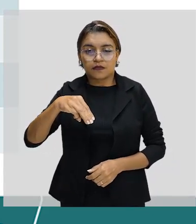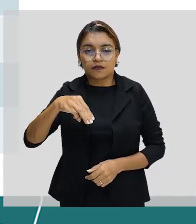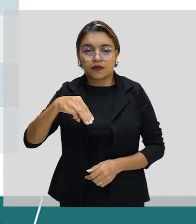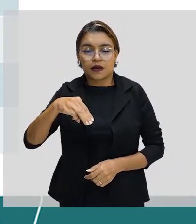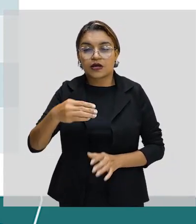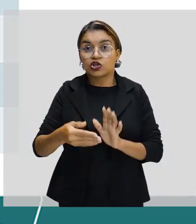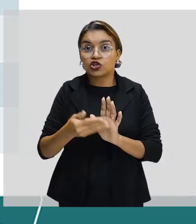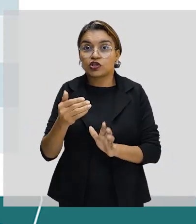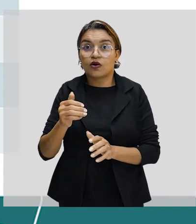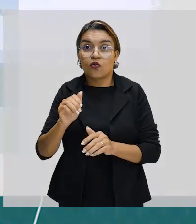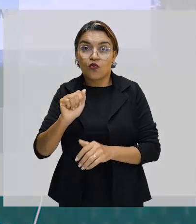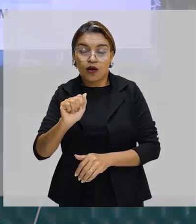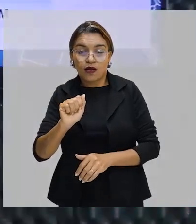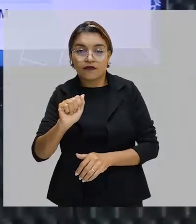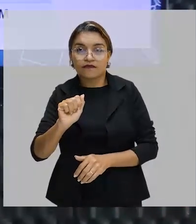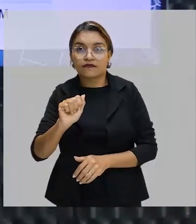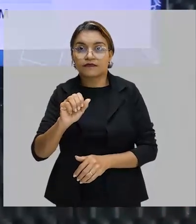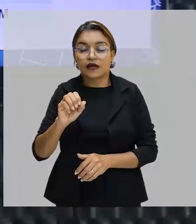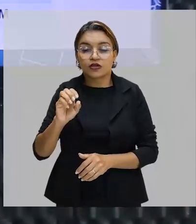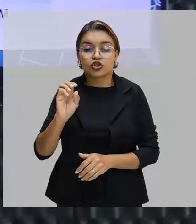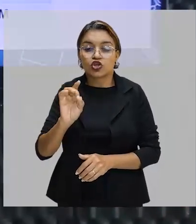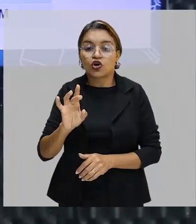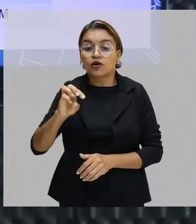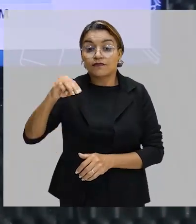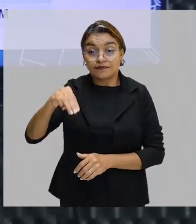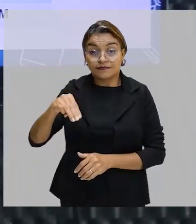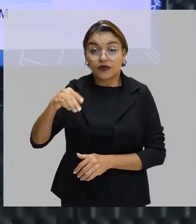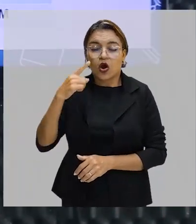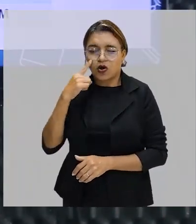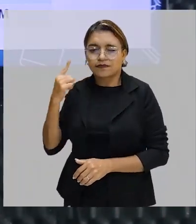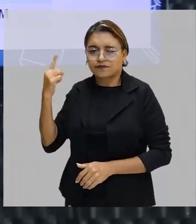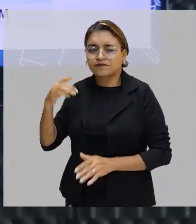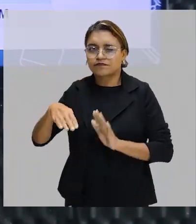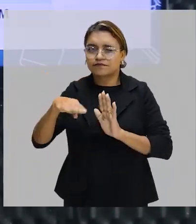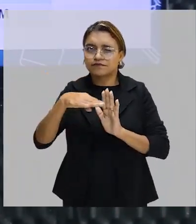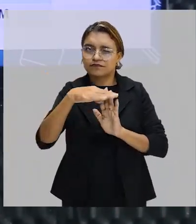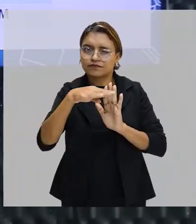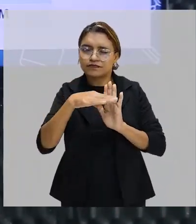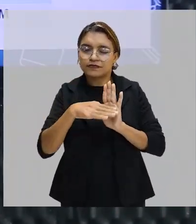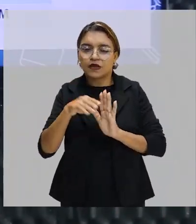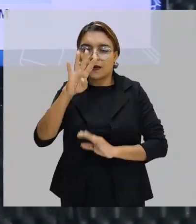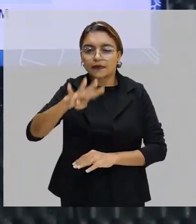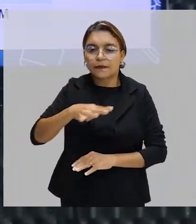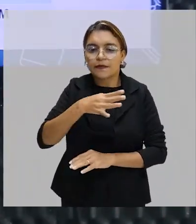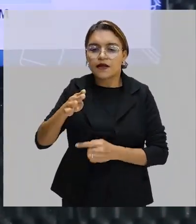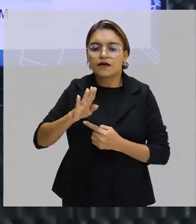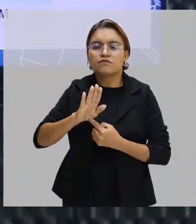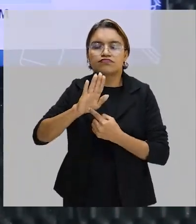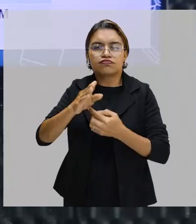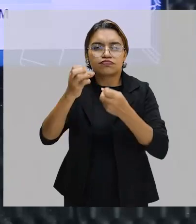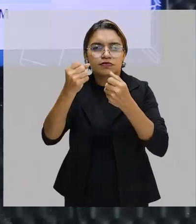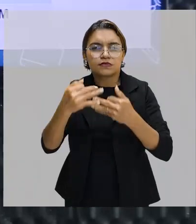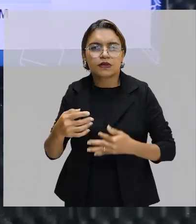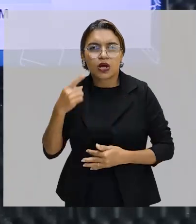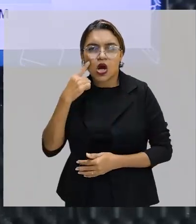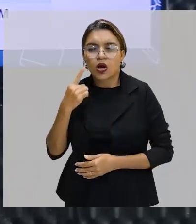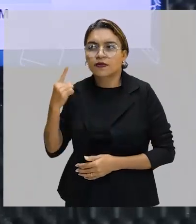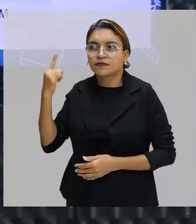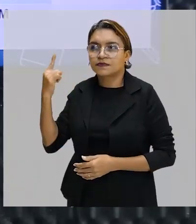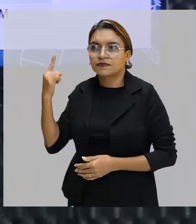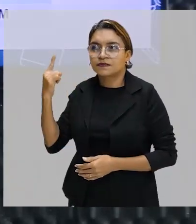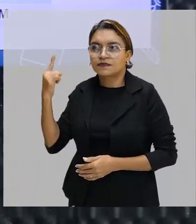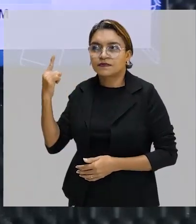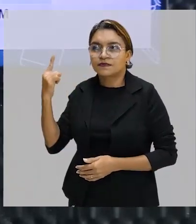apóstrofo RE e a contração de is é o apóstrofo S. Ou eu posso fazer a